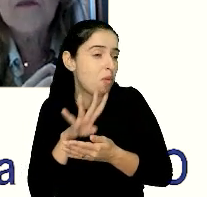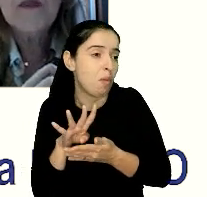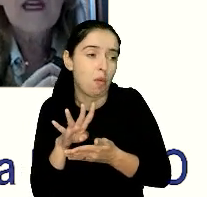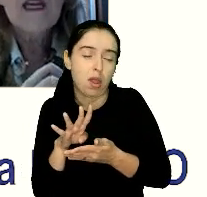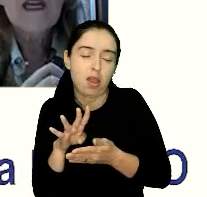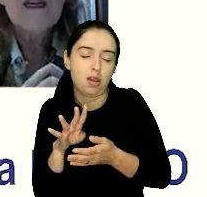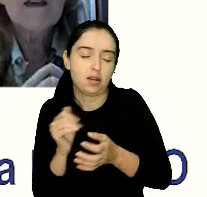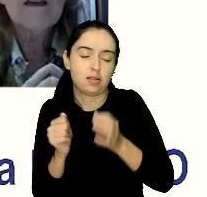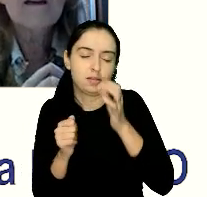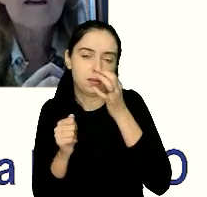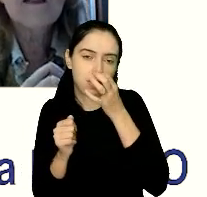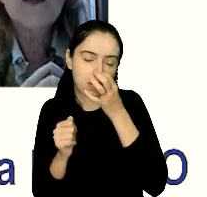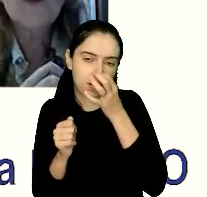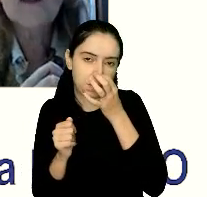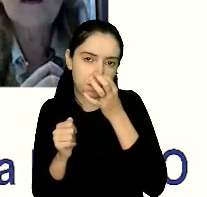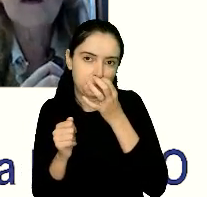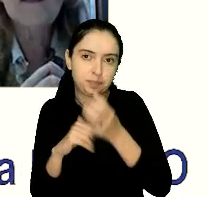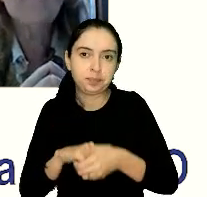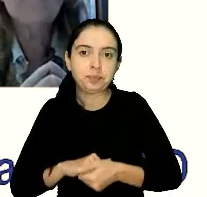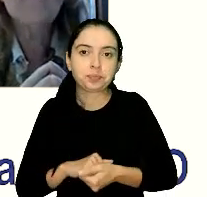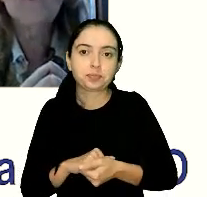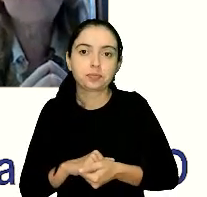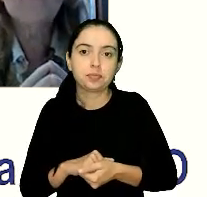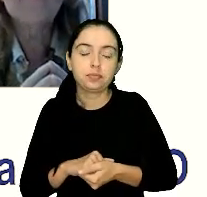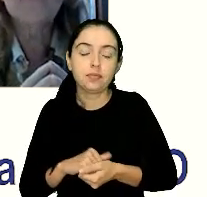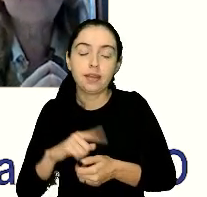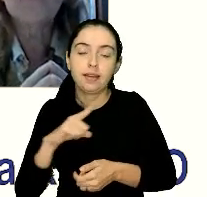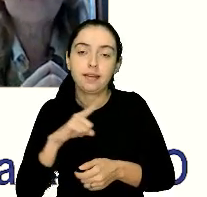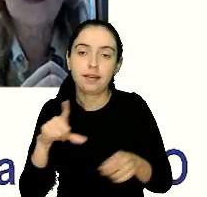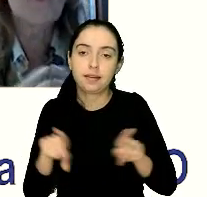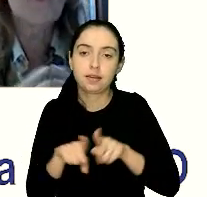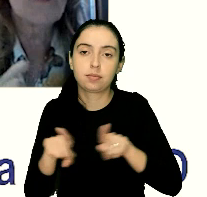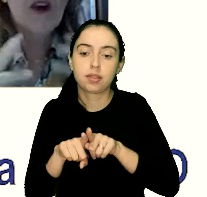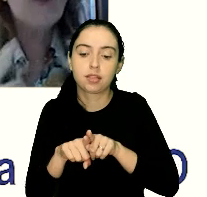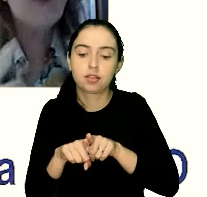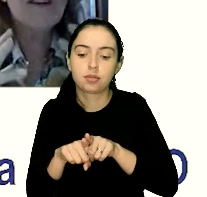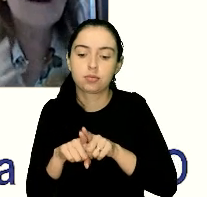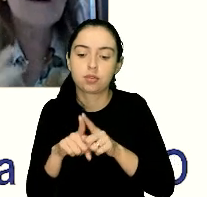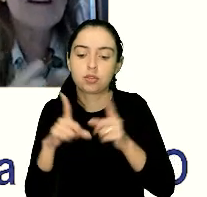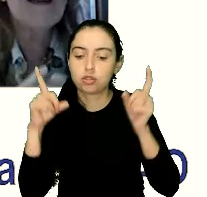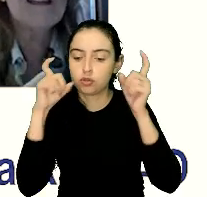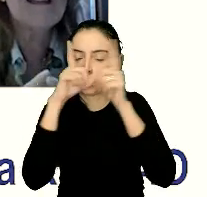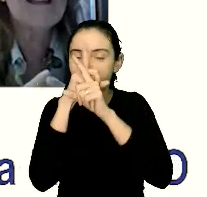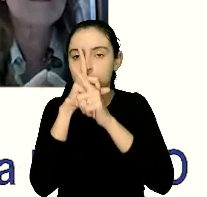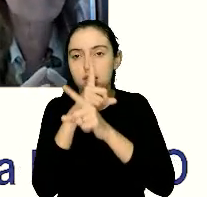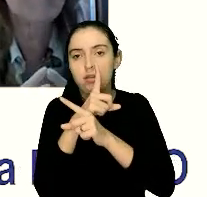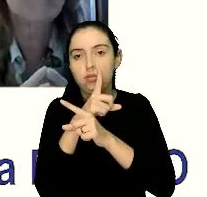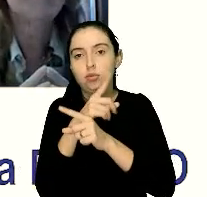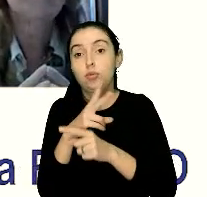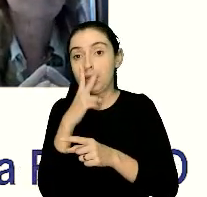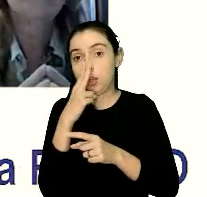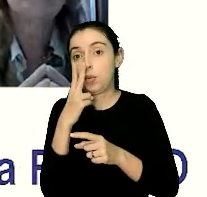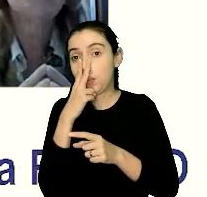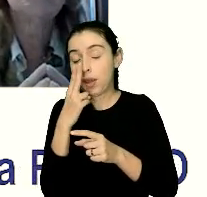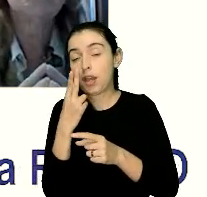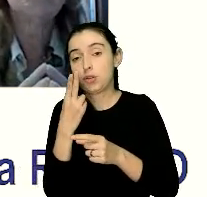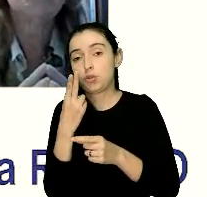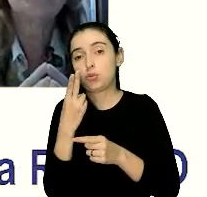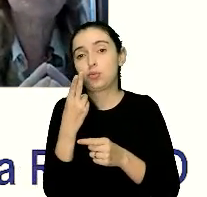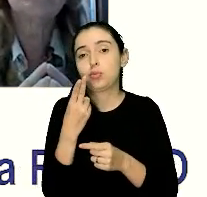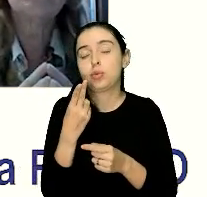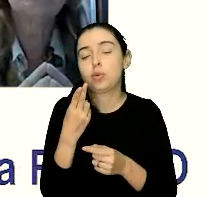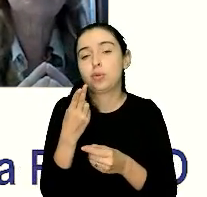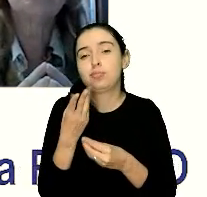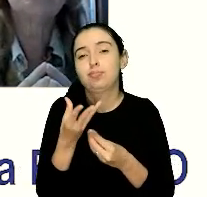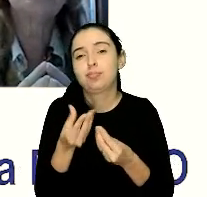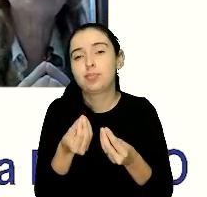não é? Existe também outro dificultador que eu acho que é esse